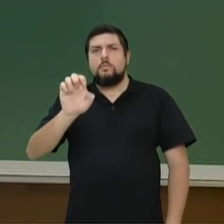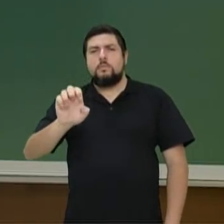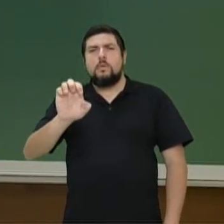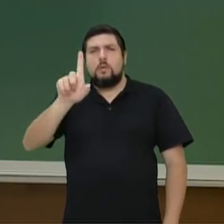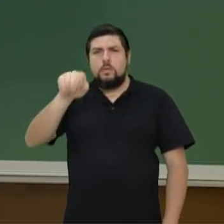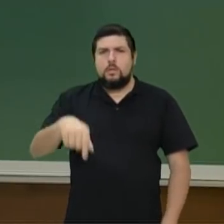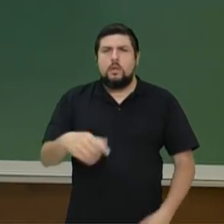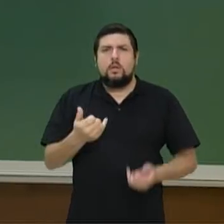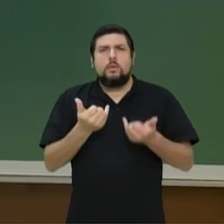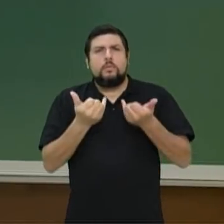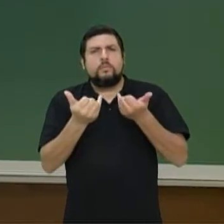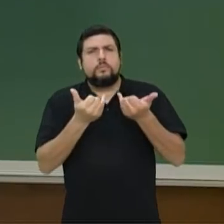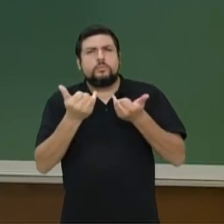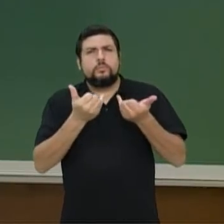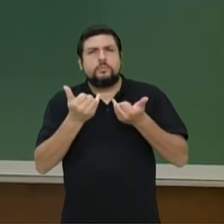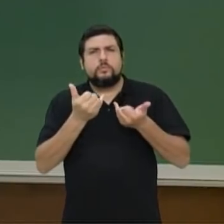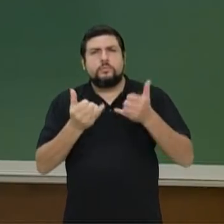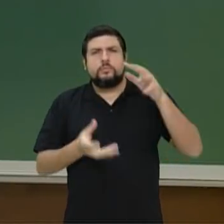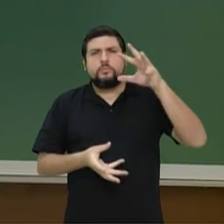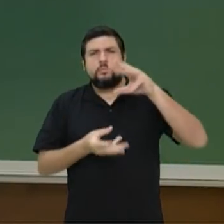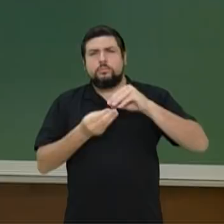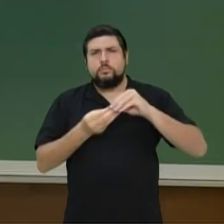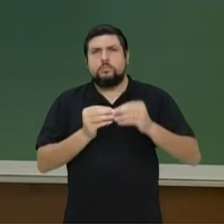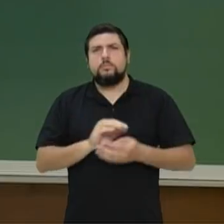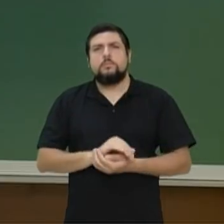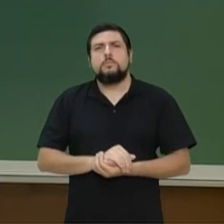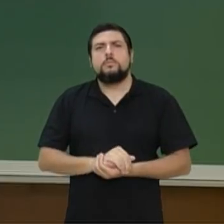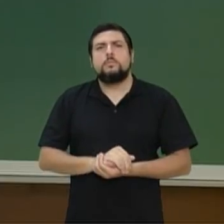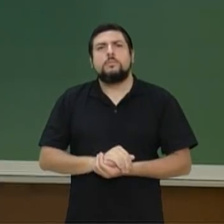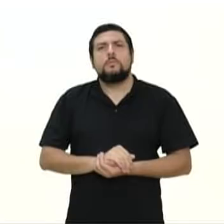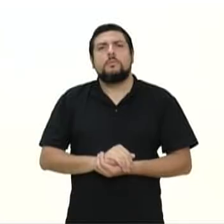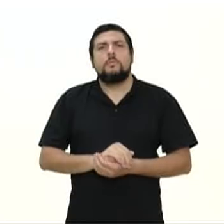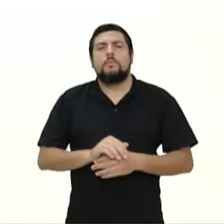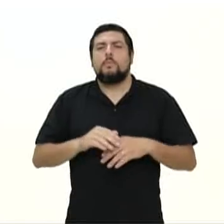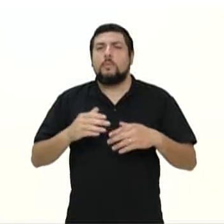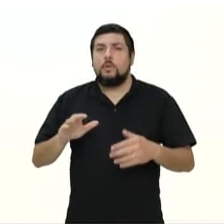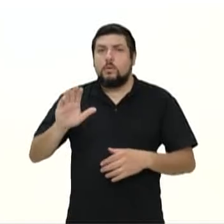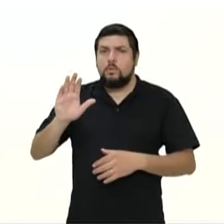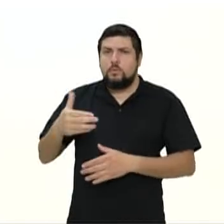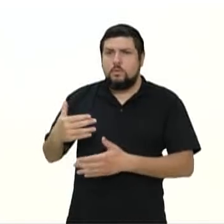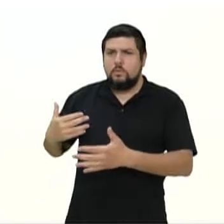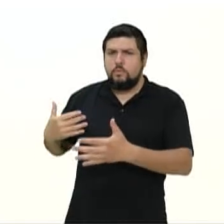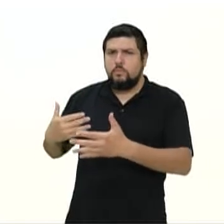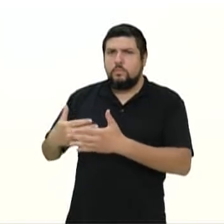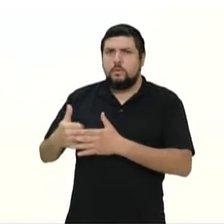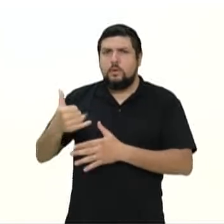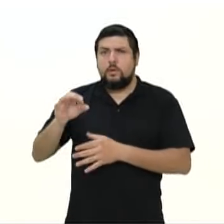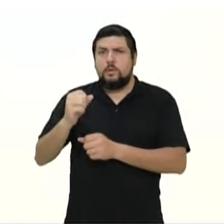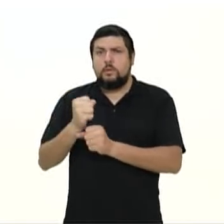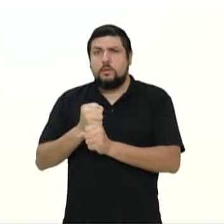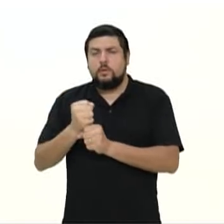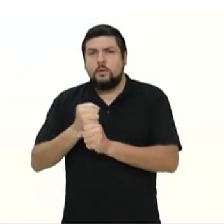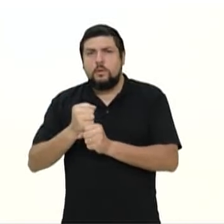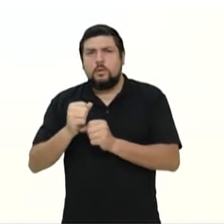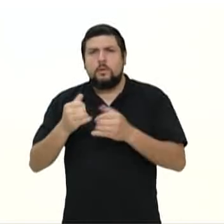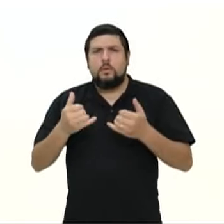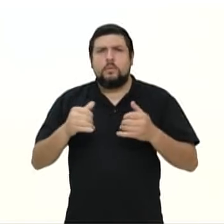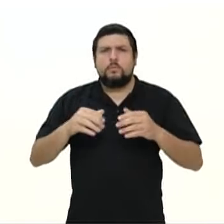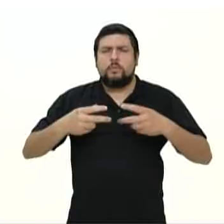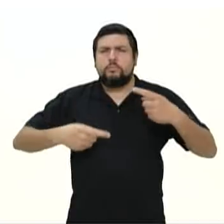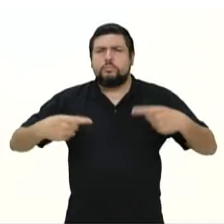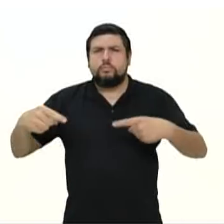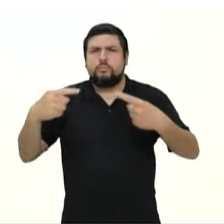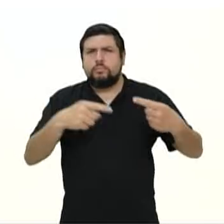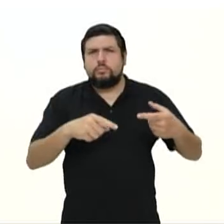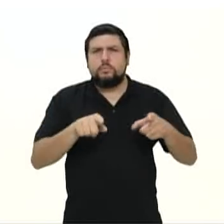todas aquelas informações, não é mesmo? Então, após mais de 10 anos de contenda e planejamento, o